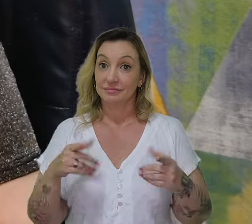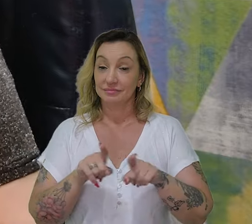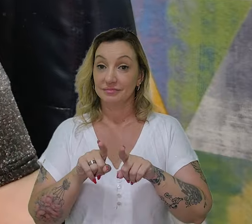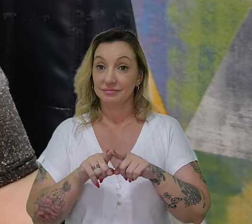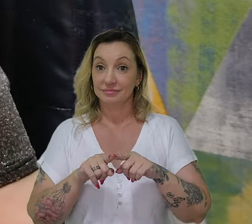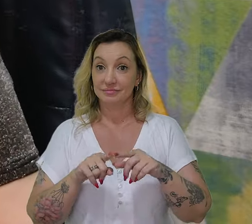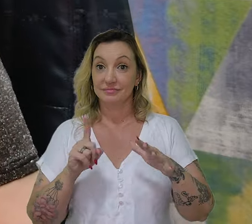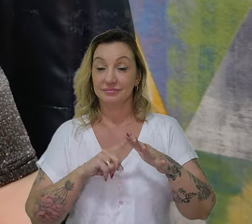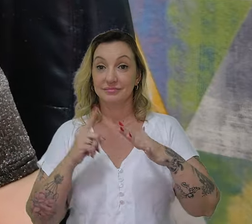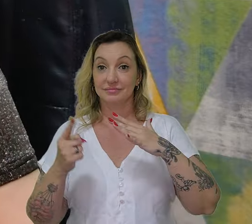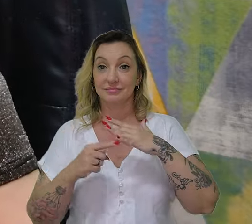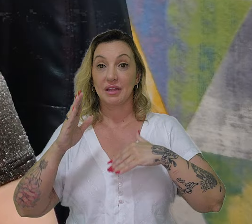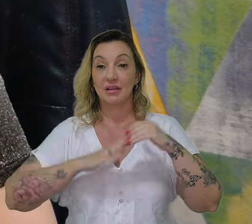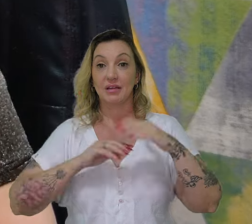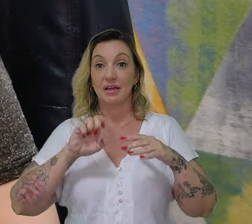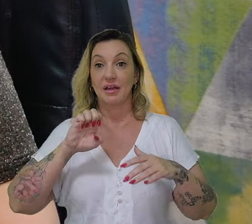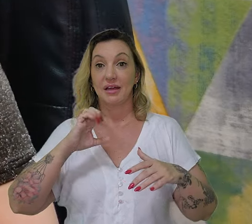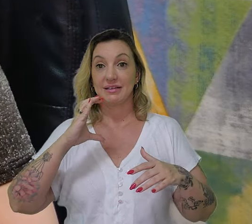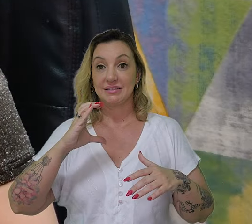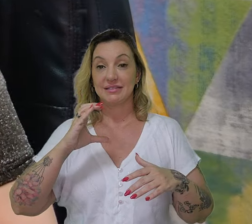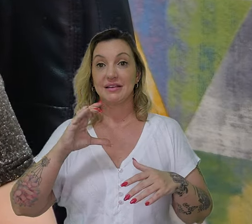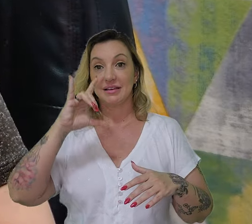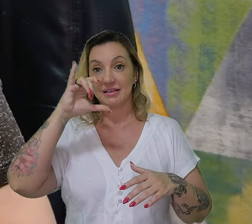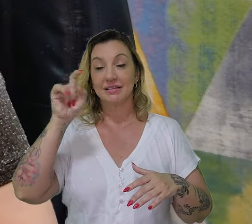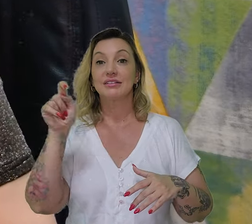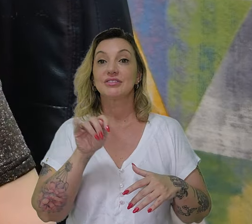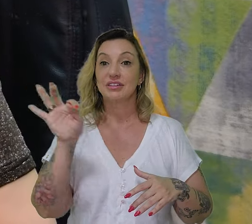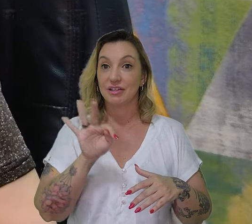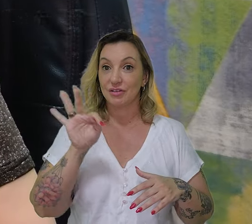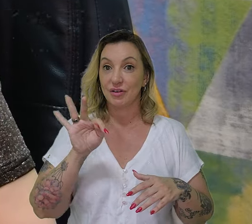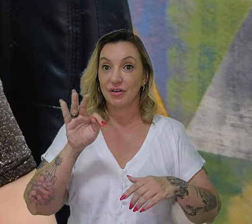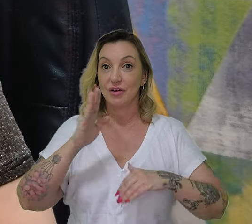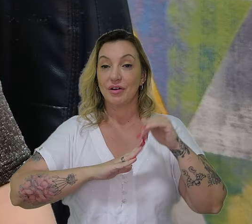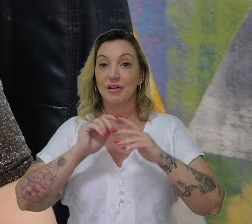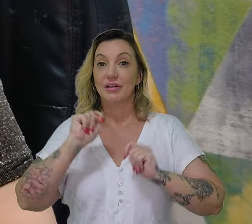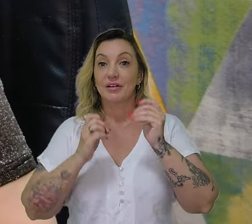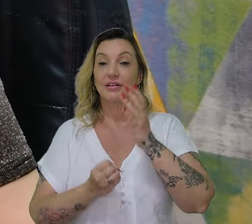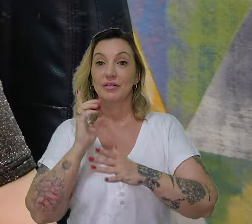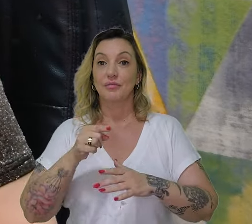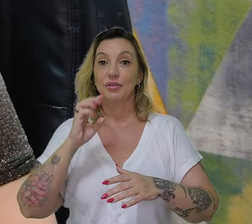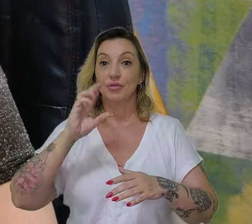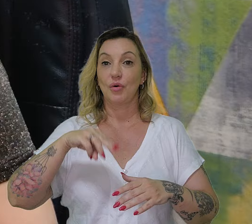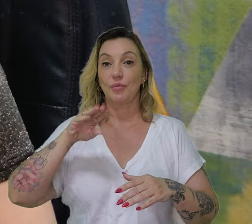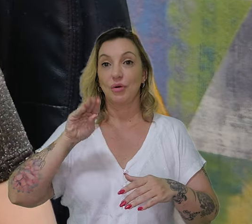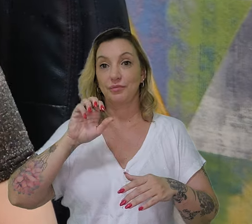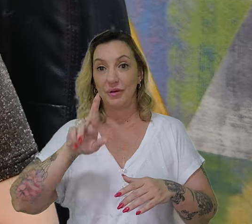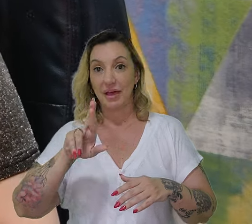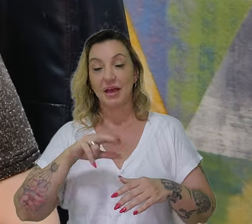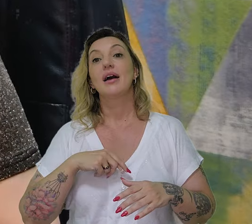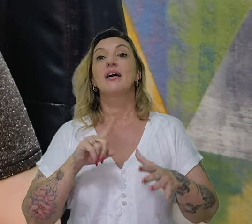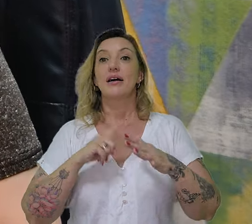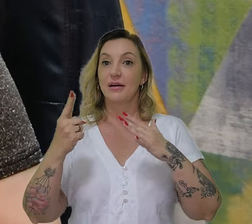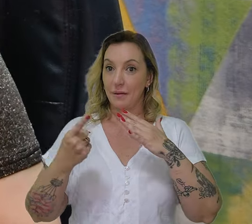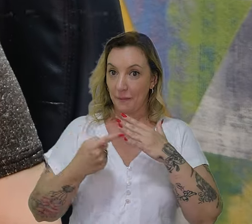nas redes sociais é profissões PC Instagram tiktok e profissões economia criativa.com.br minhas redes